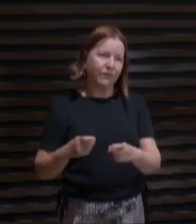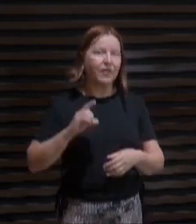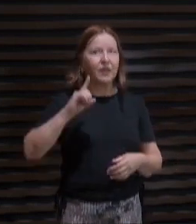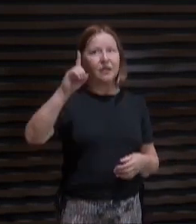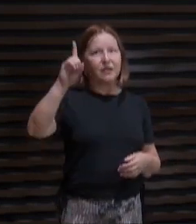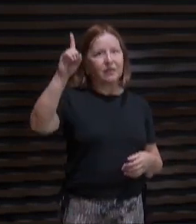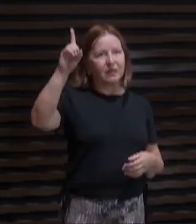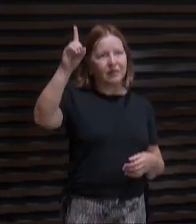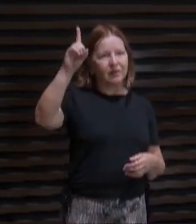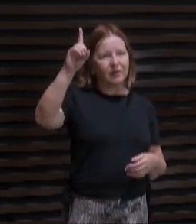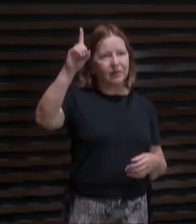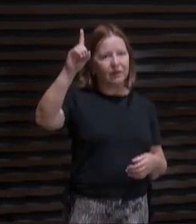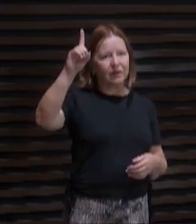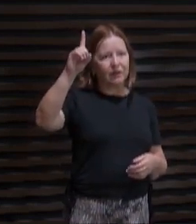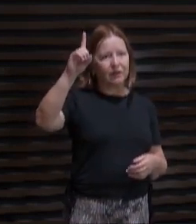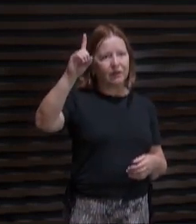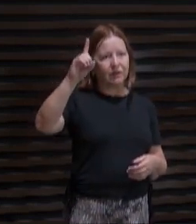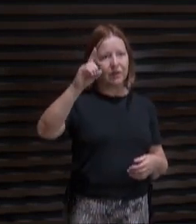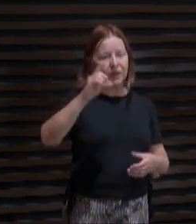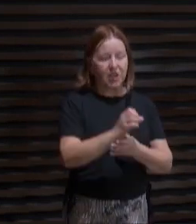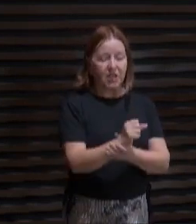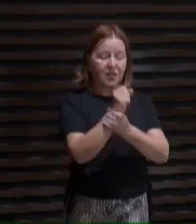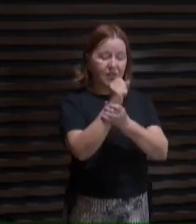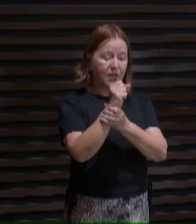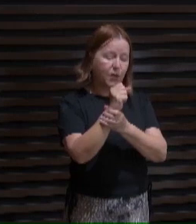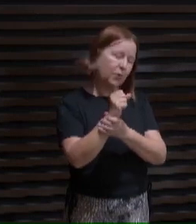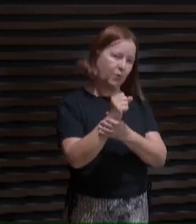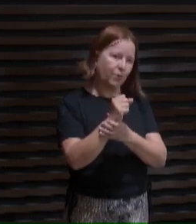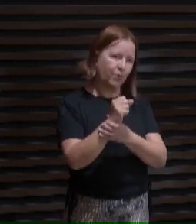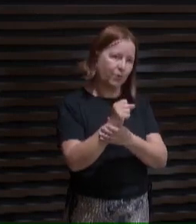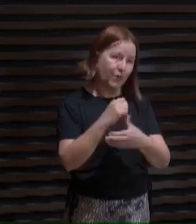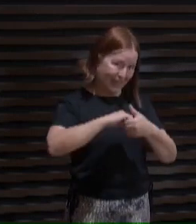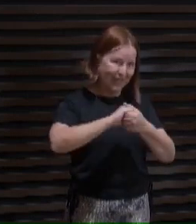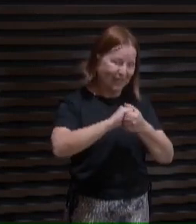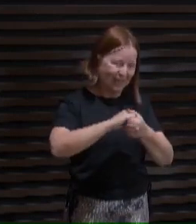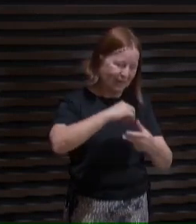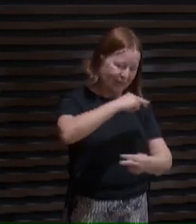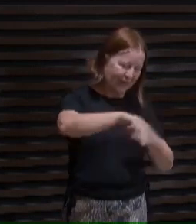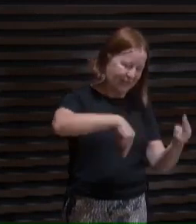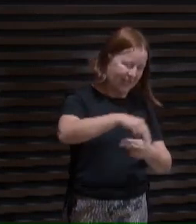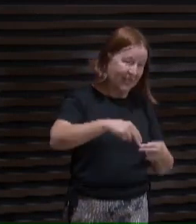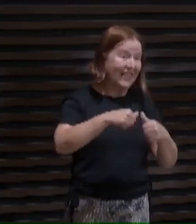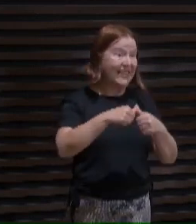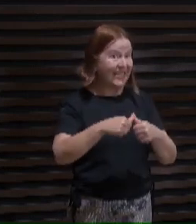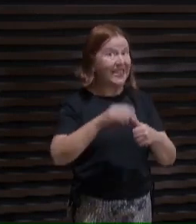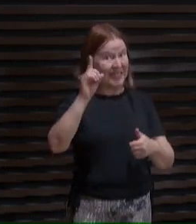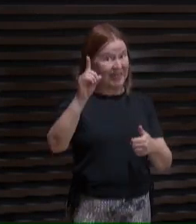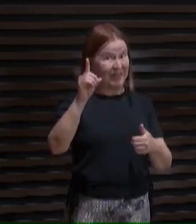Deus segurou o universo. E esse Deus que se encarna agora,